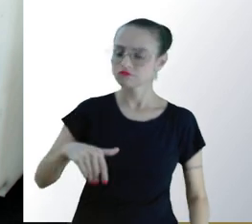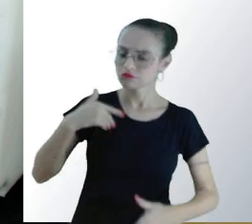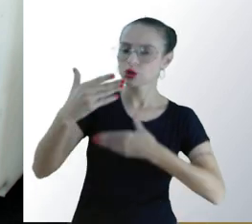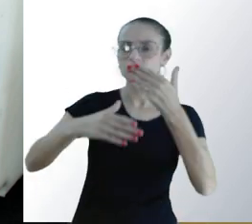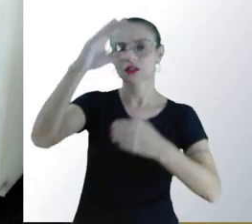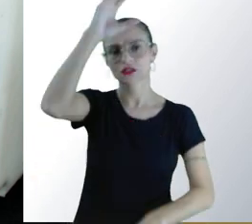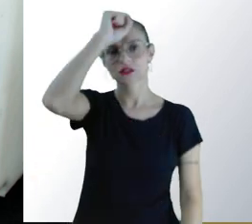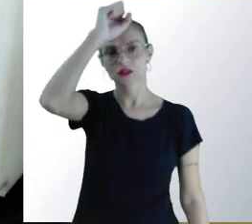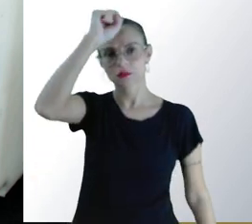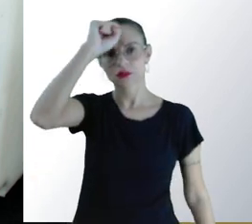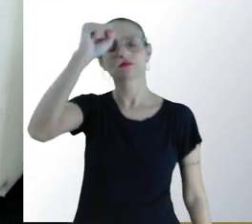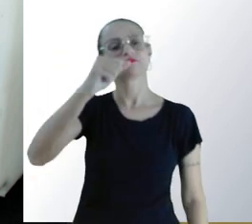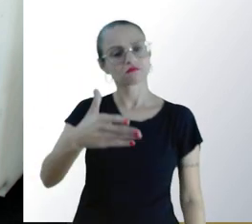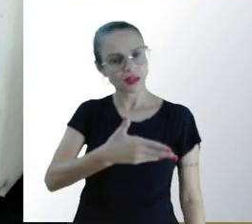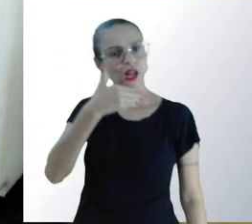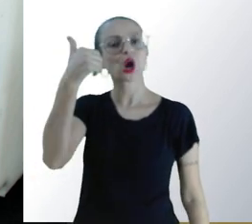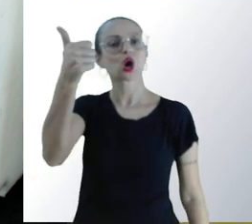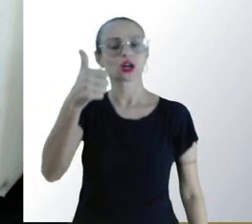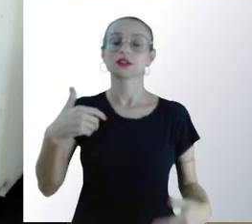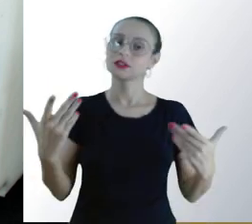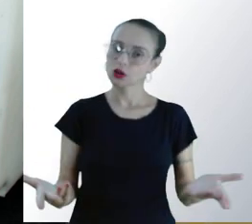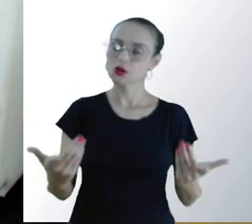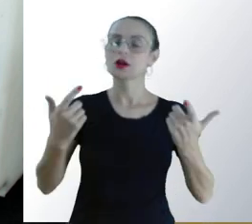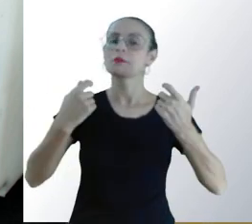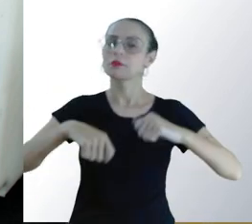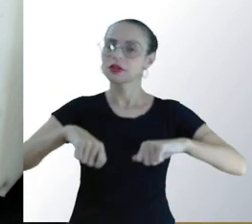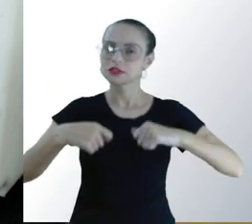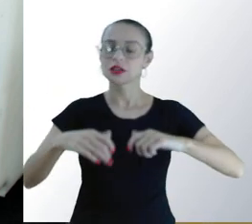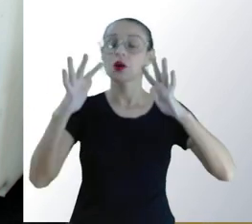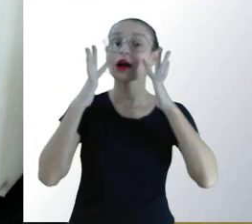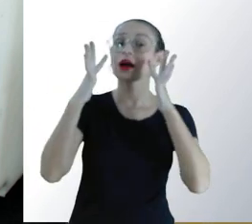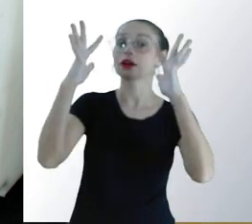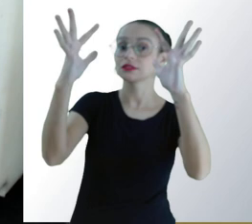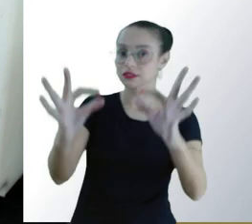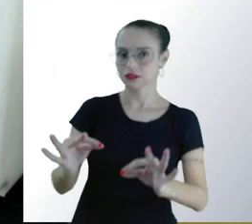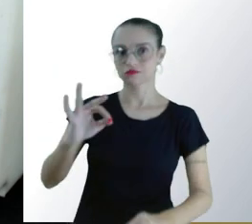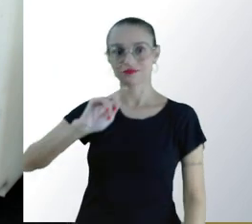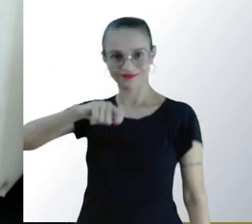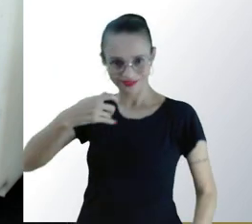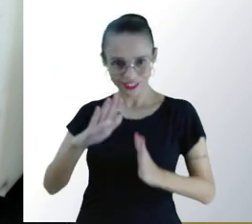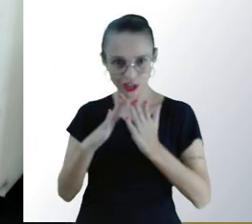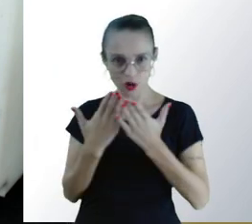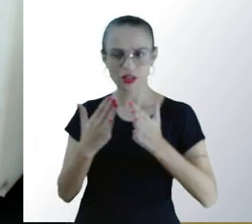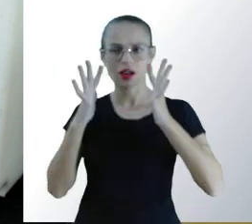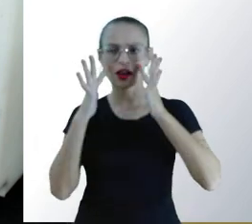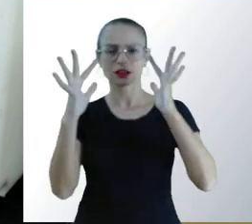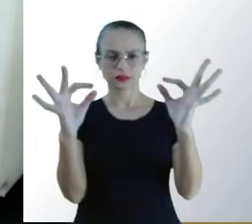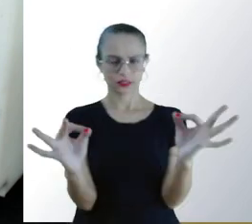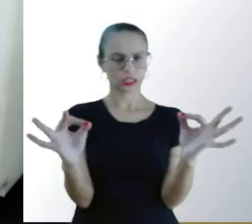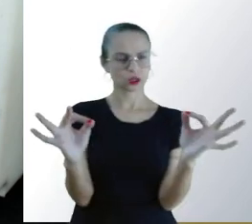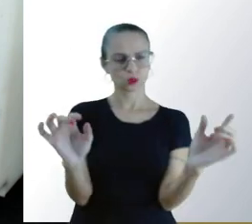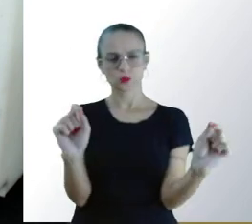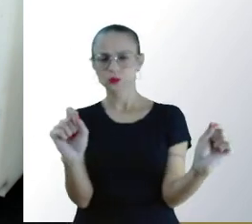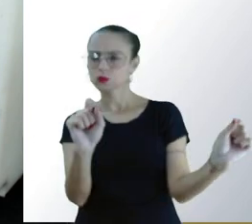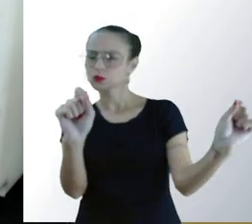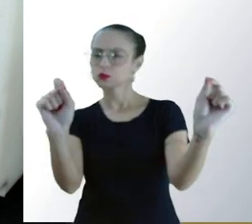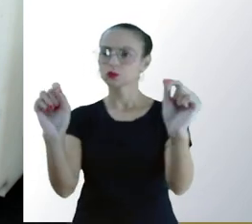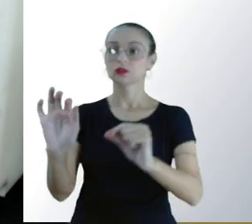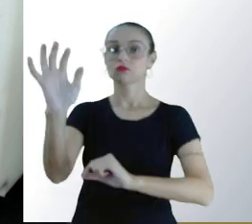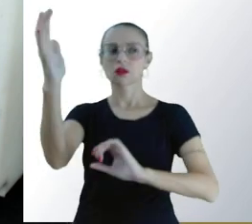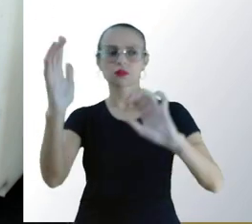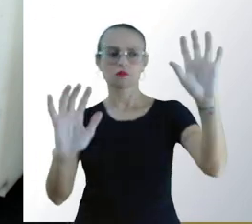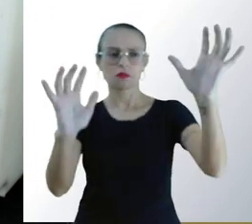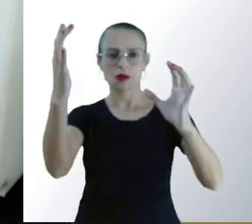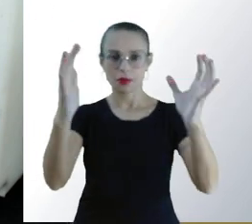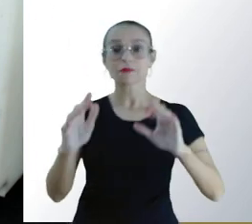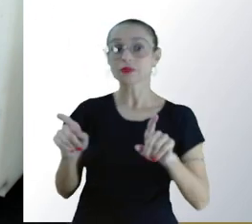muito melhor, né? Então, eu preciso estar atento enquanto escola aos sinais, né? Preciso, reforçando o